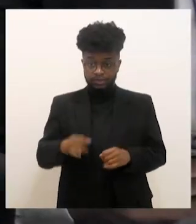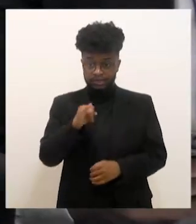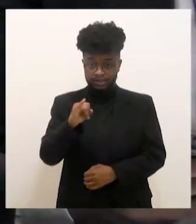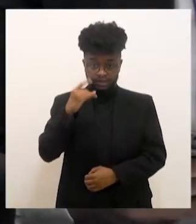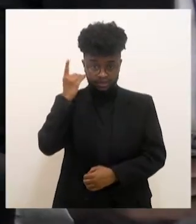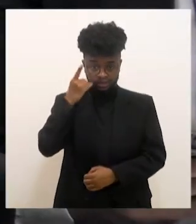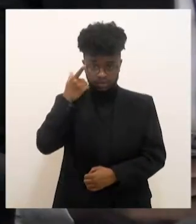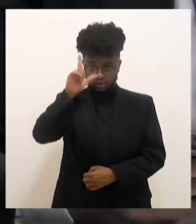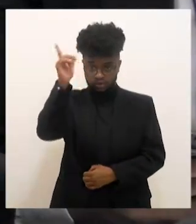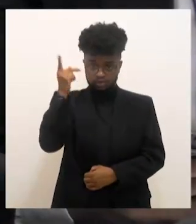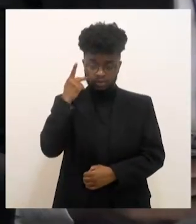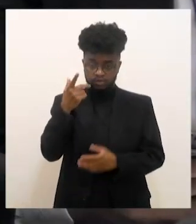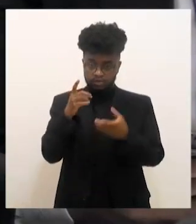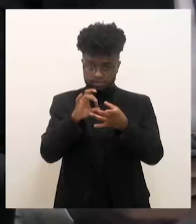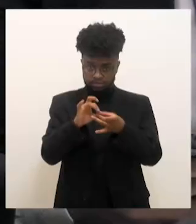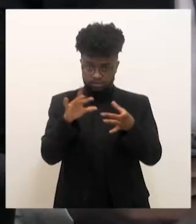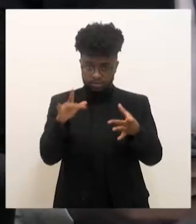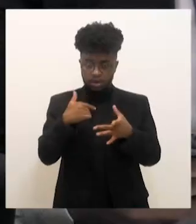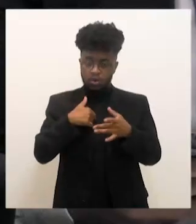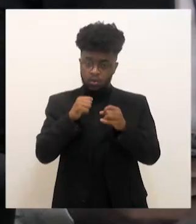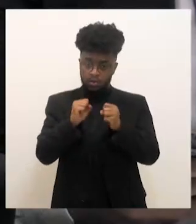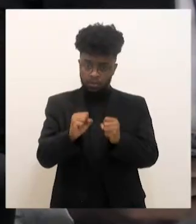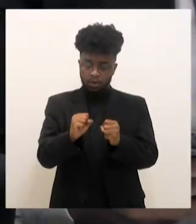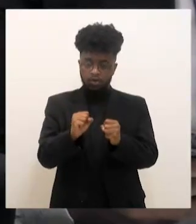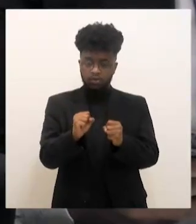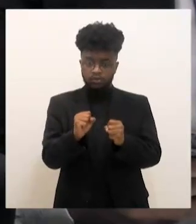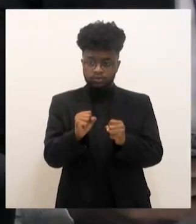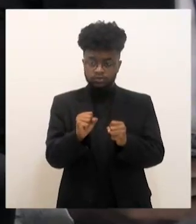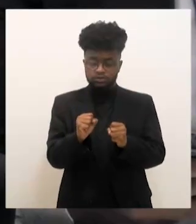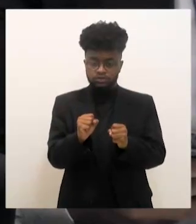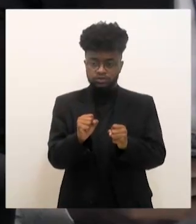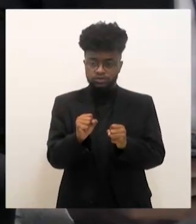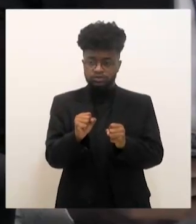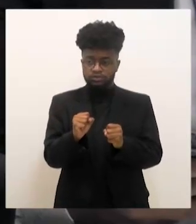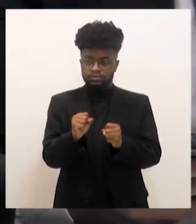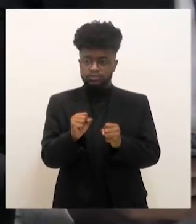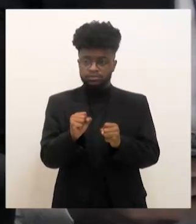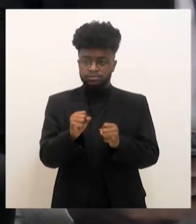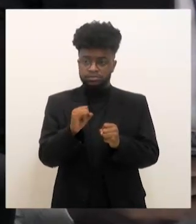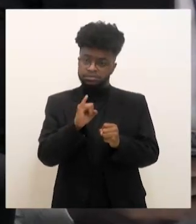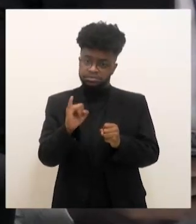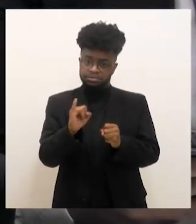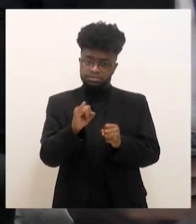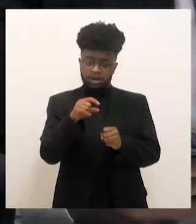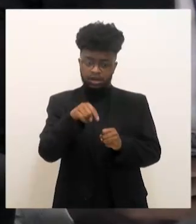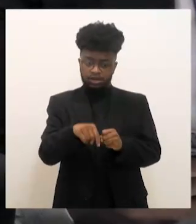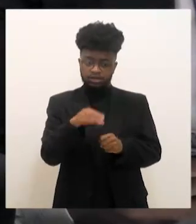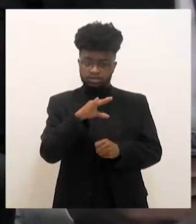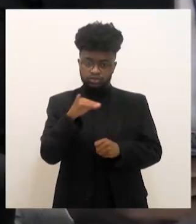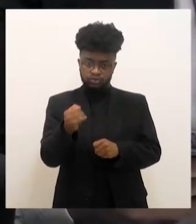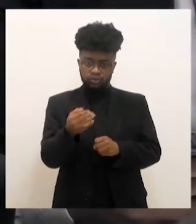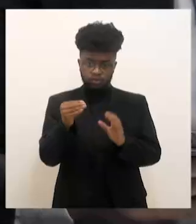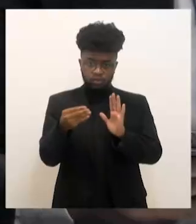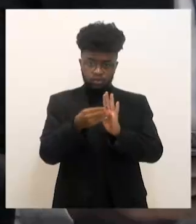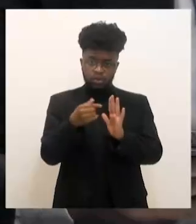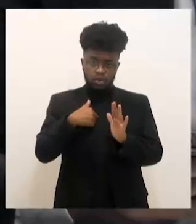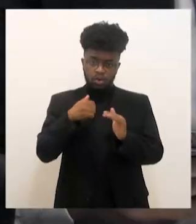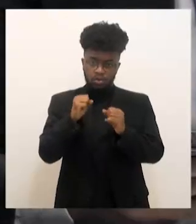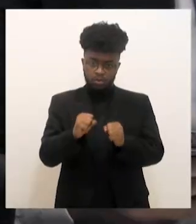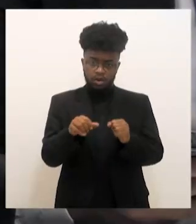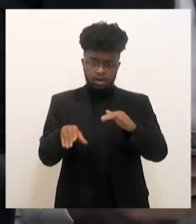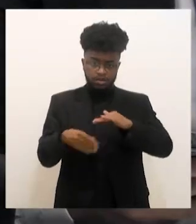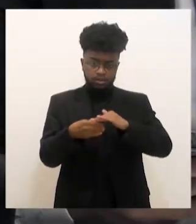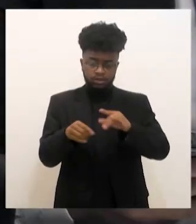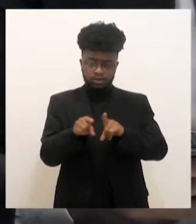Paulo permitir, eu posso fazer, caso venha passar agora na CCJ, quando vier em primeiro eu posso fazer algumas